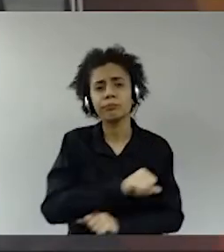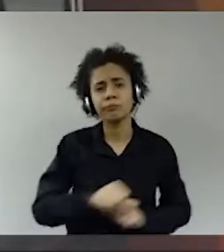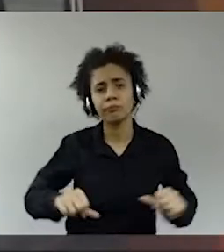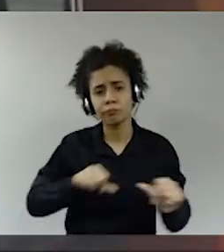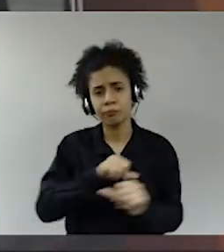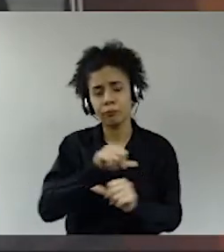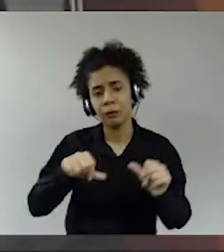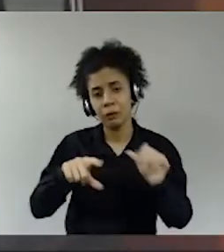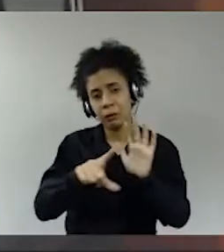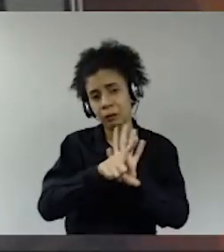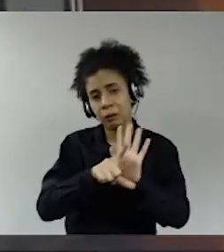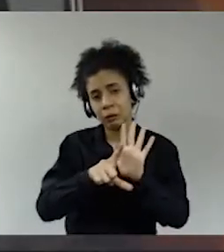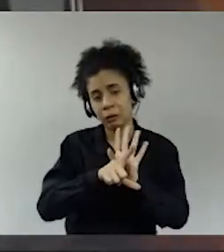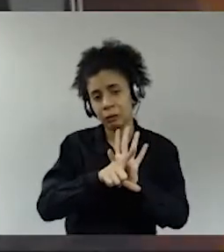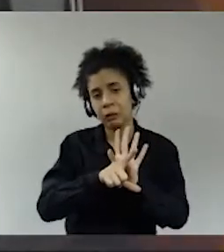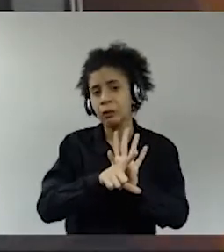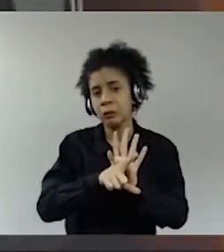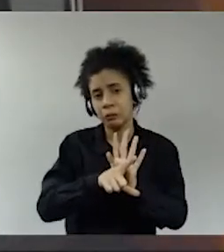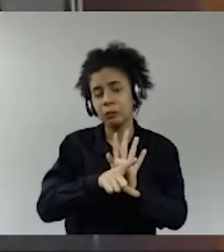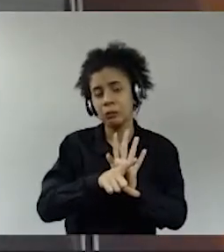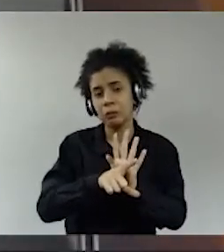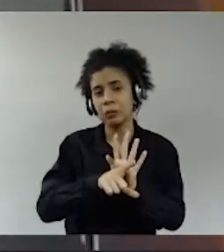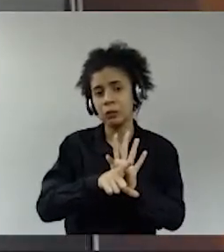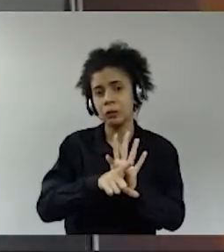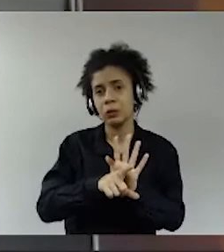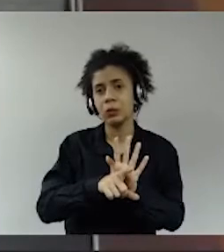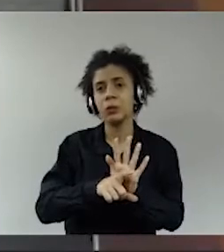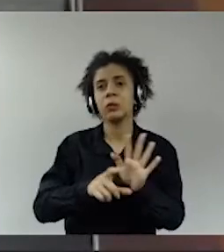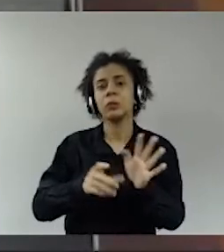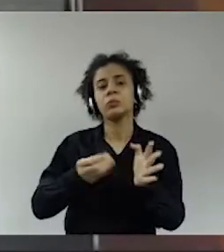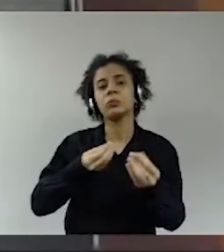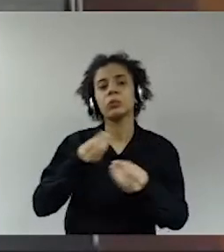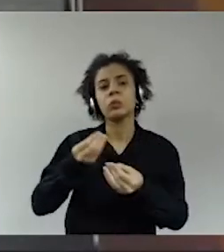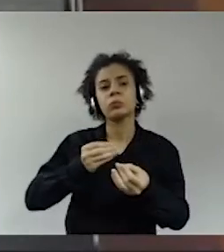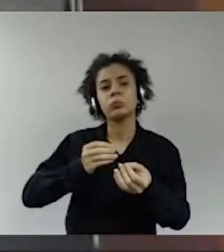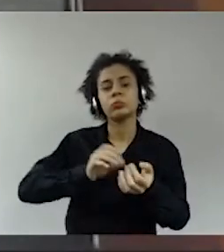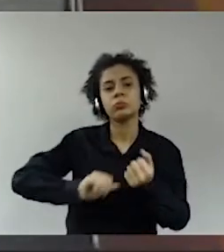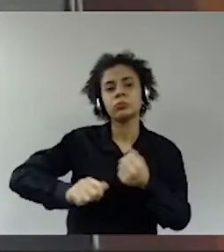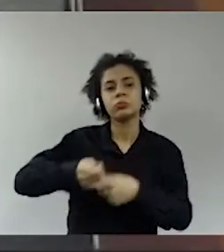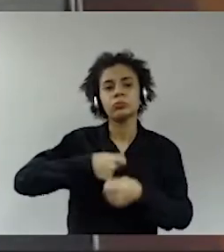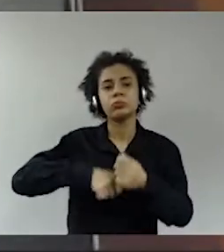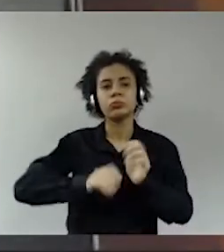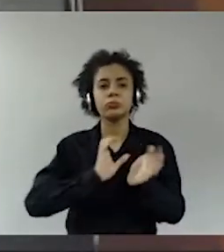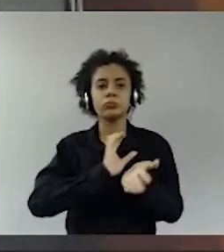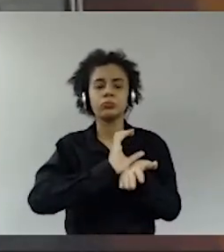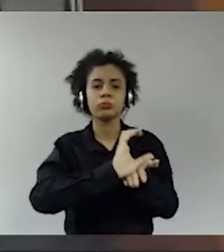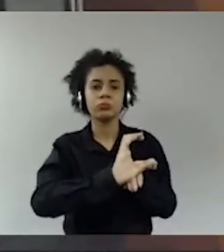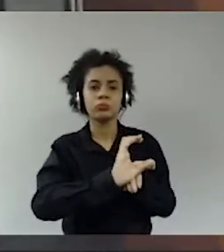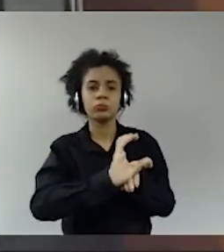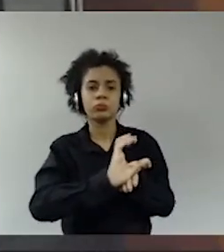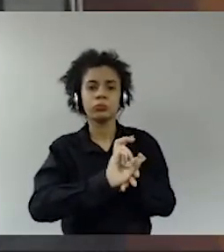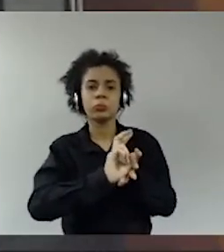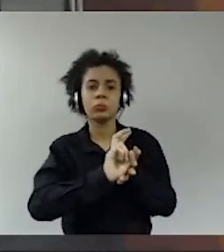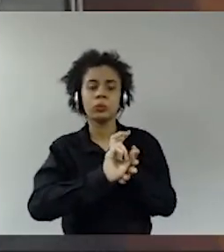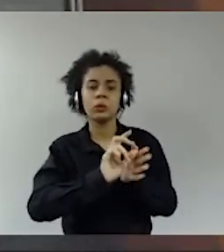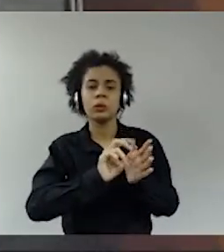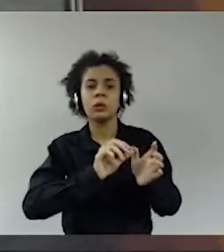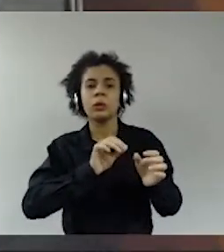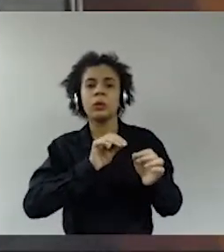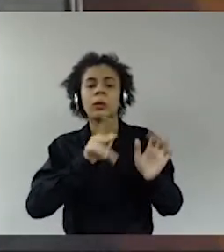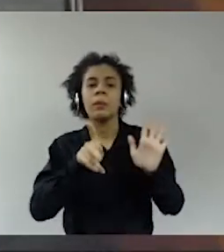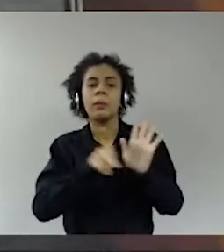a legislação infraconstitucional das contribuições para a Seguridade Social que incidem sobre a receita bruta das